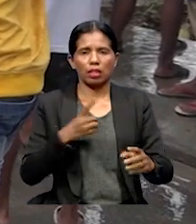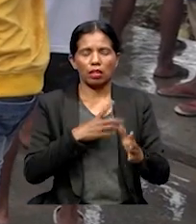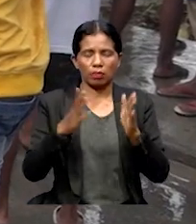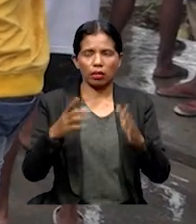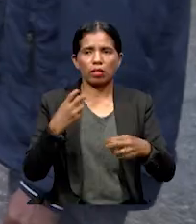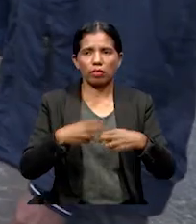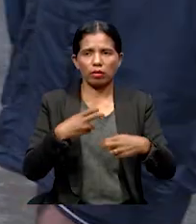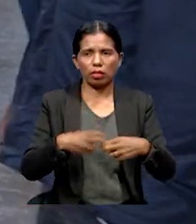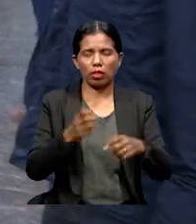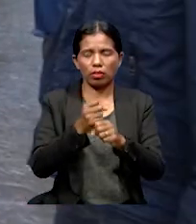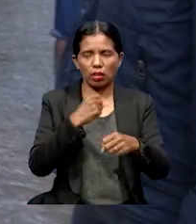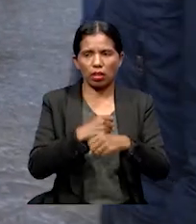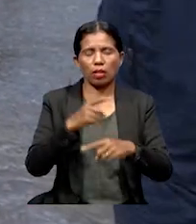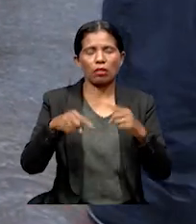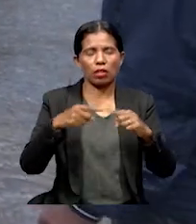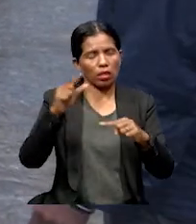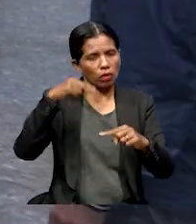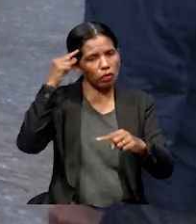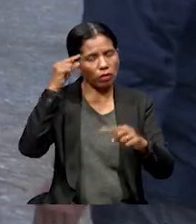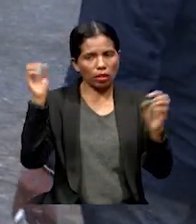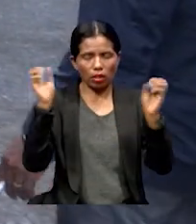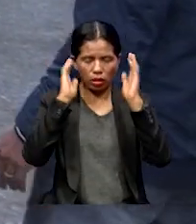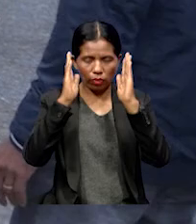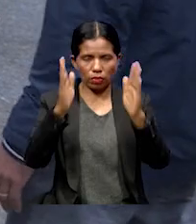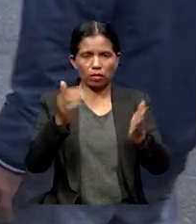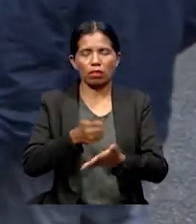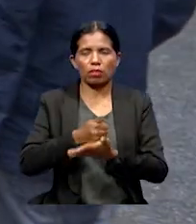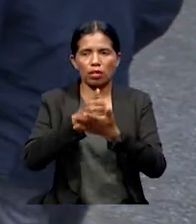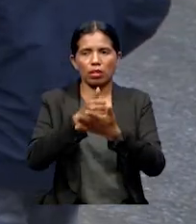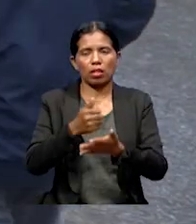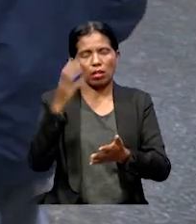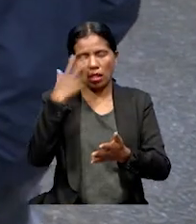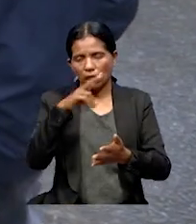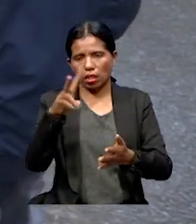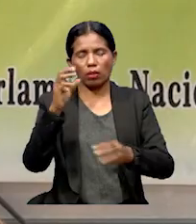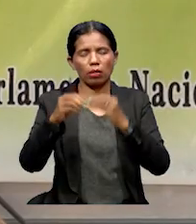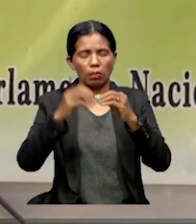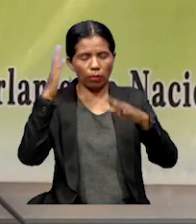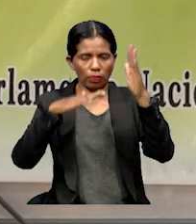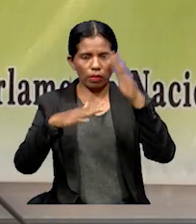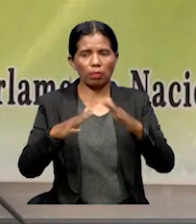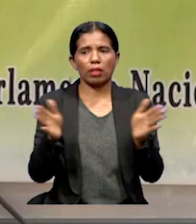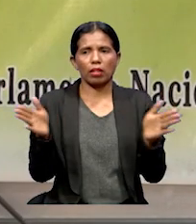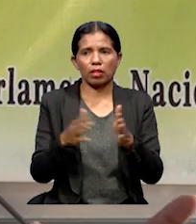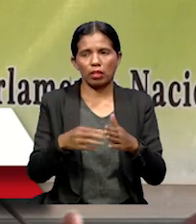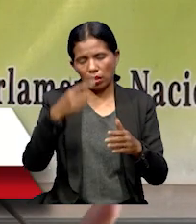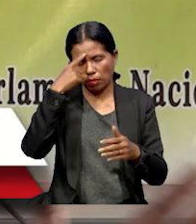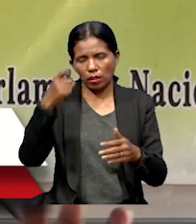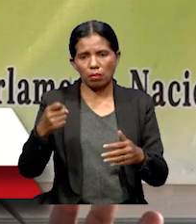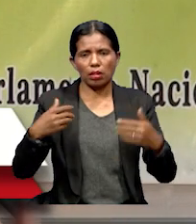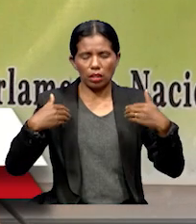difícil atu realiza, bem hira governo la consegue resolver problema aqui. Também saída, mas tem inundação ainda que quando saíram, o